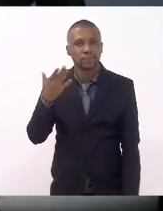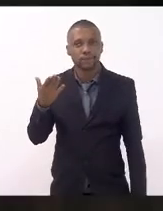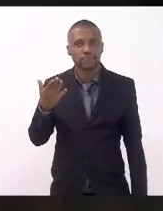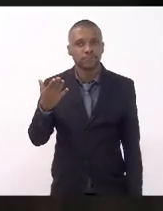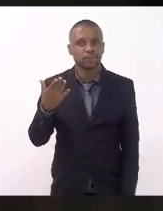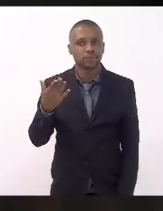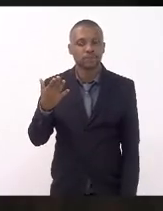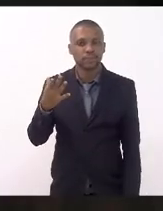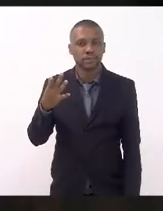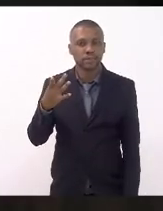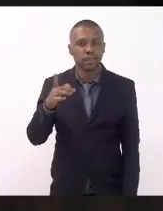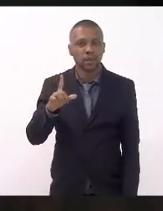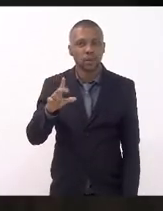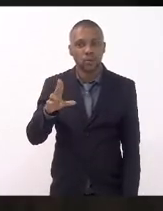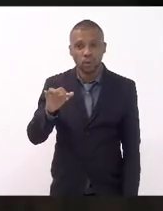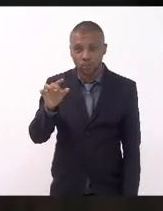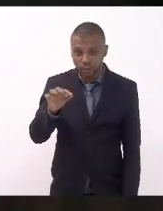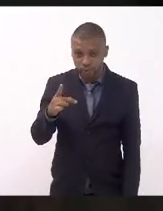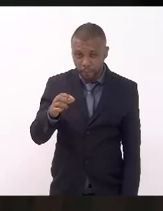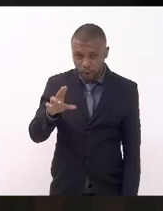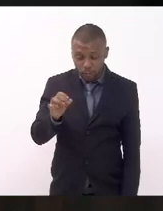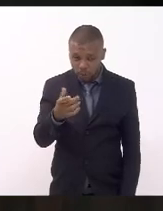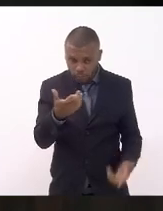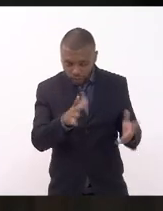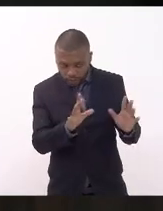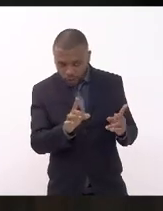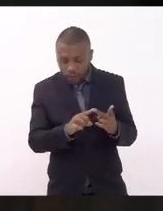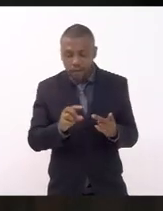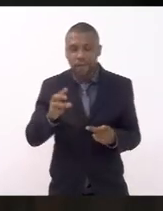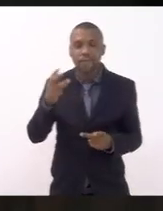nobre deputado Luiz Paulo, não, Valdec.